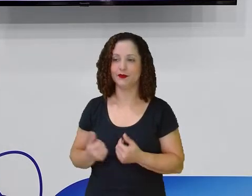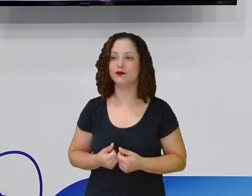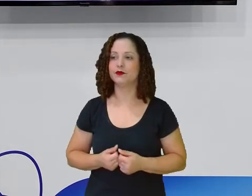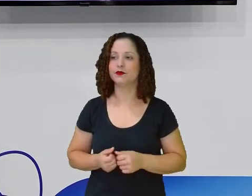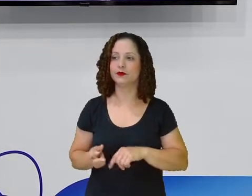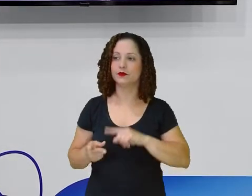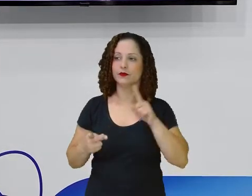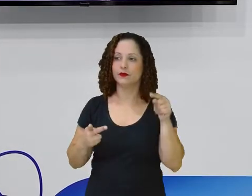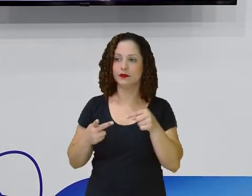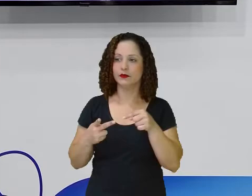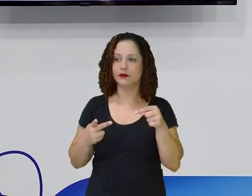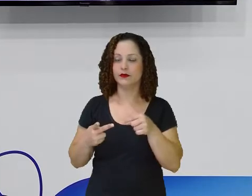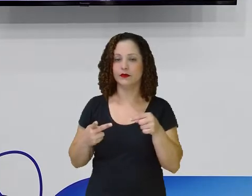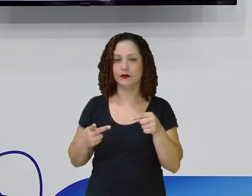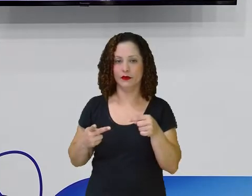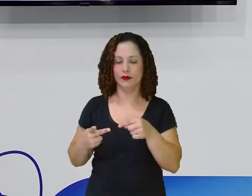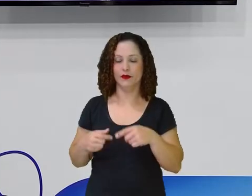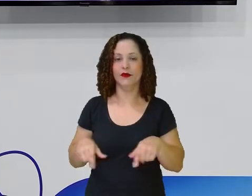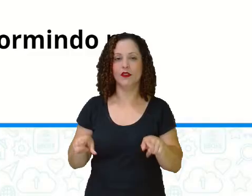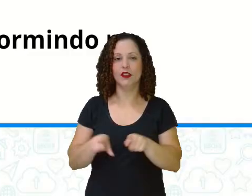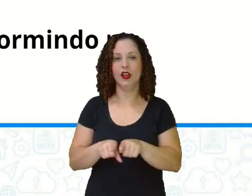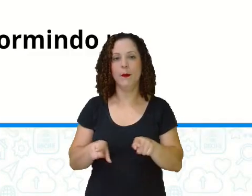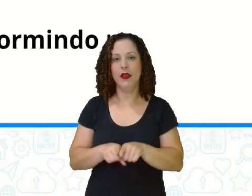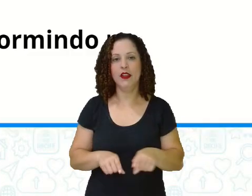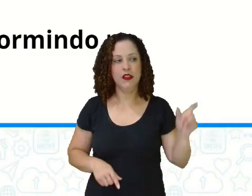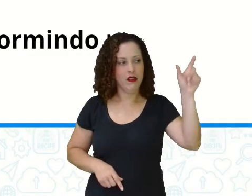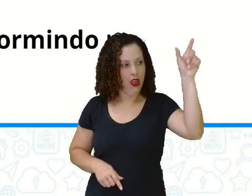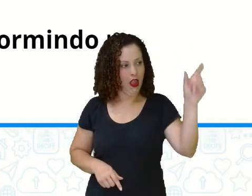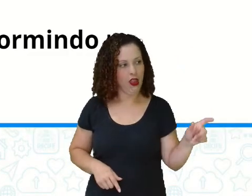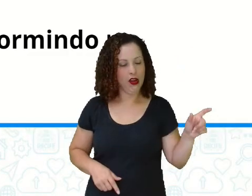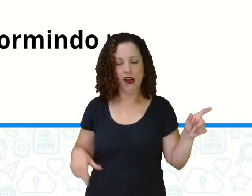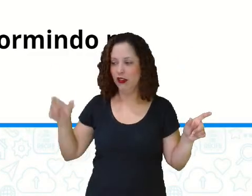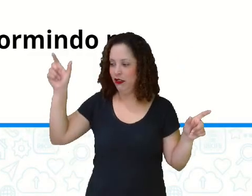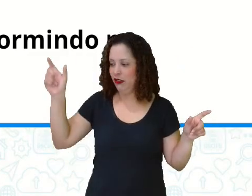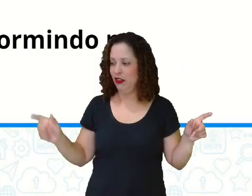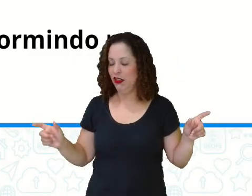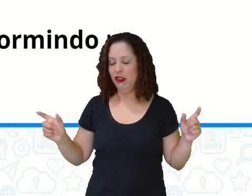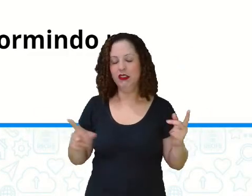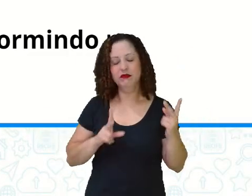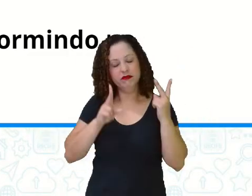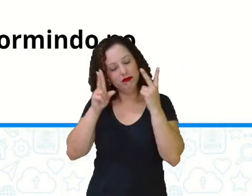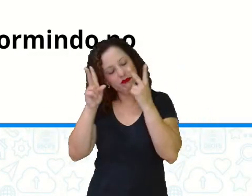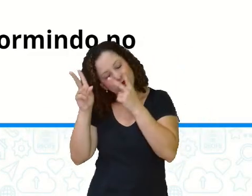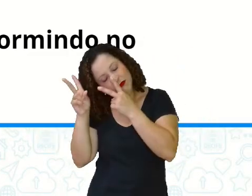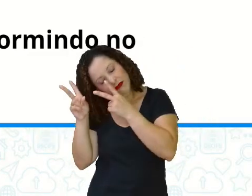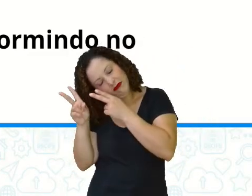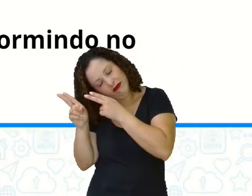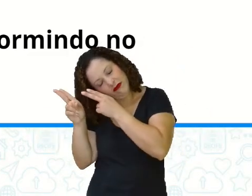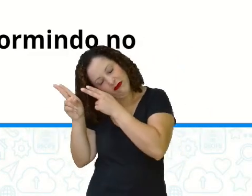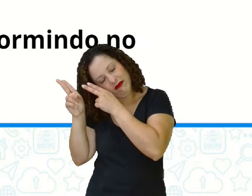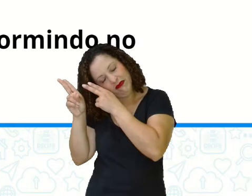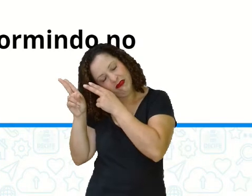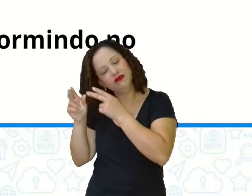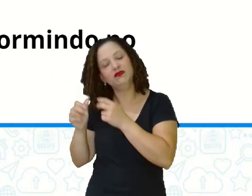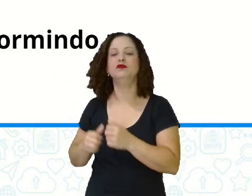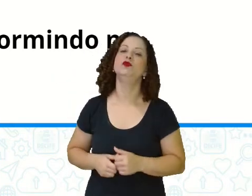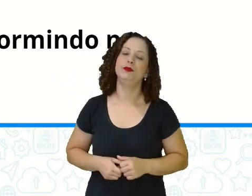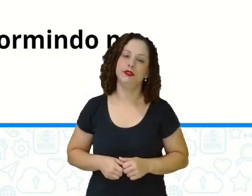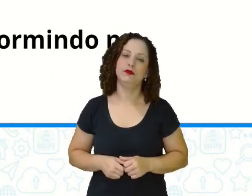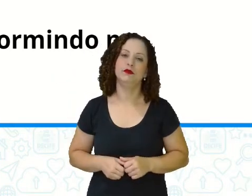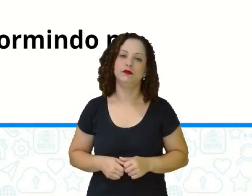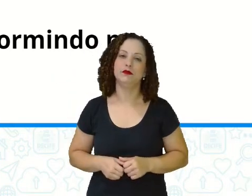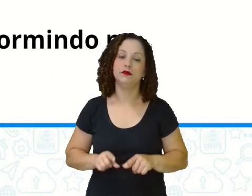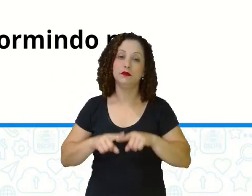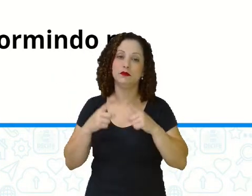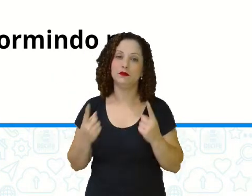coisa, as protagonistas estão dormindo no decorrer do conto. É uma semelhança porque estão dormindo, mas dentro